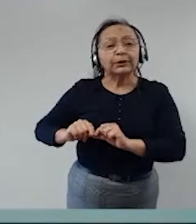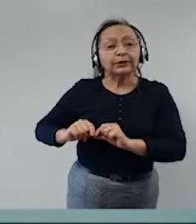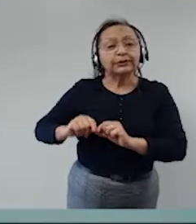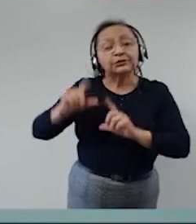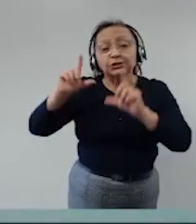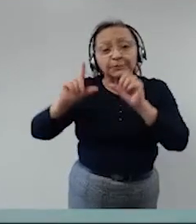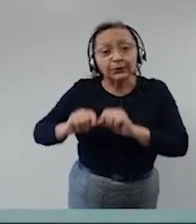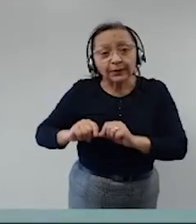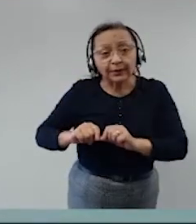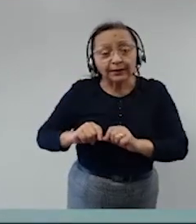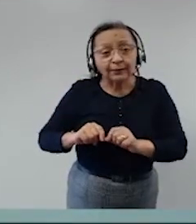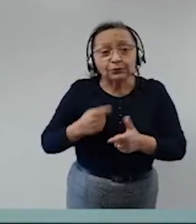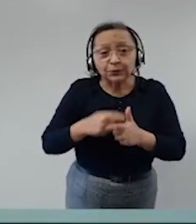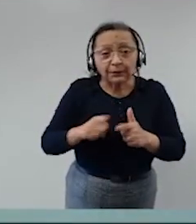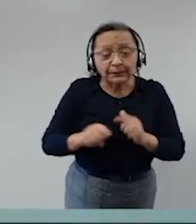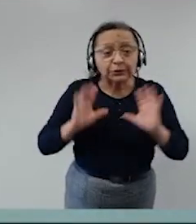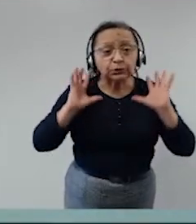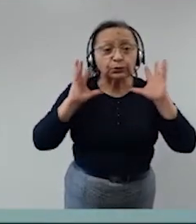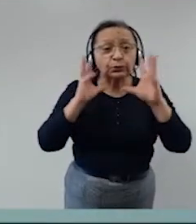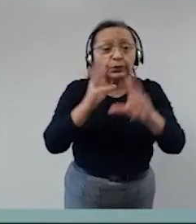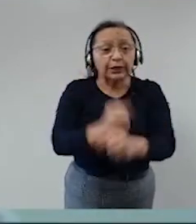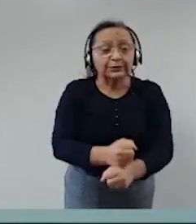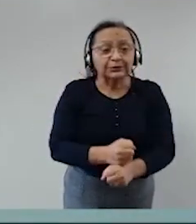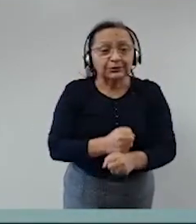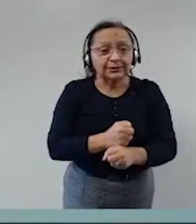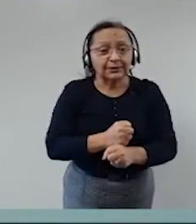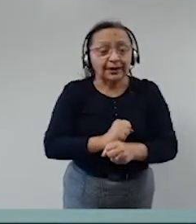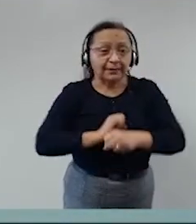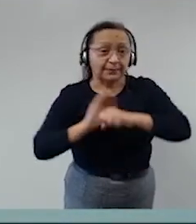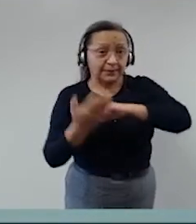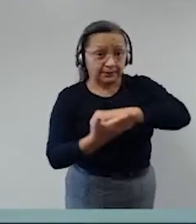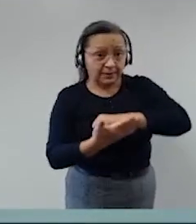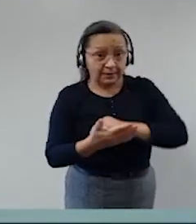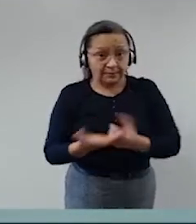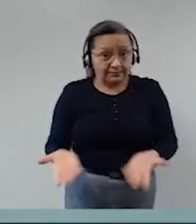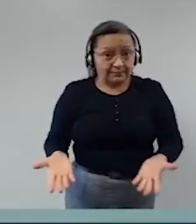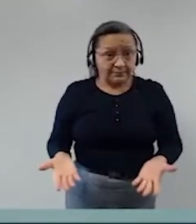pandemia, sem o sindicato obreiro participar. Ou seja,